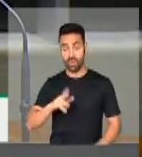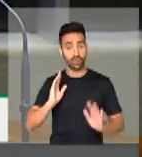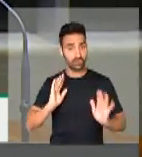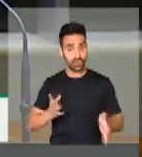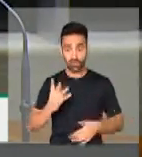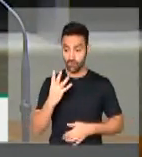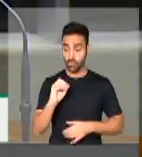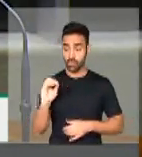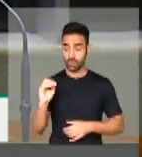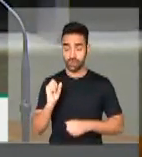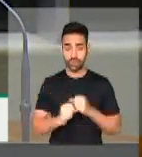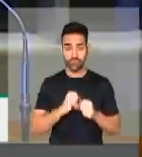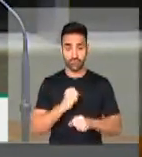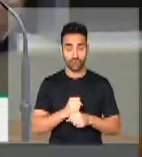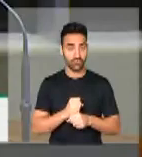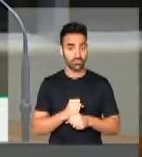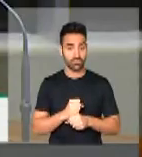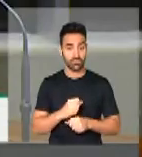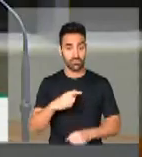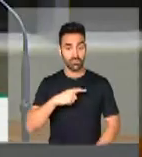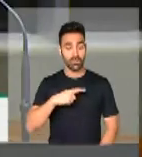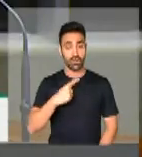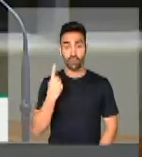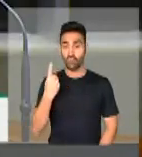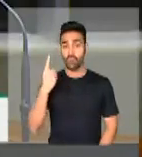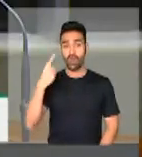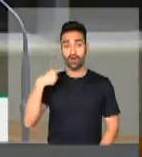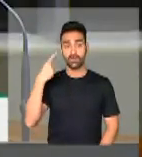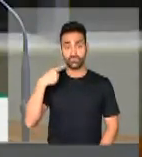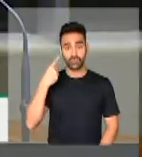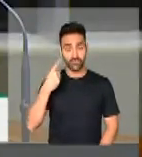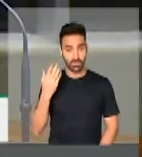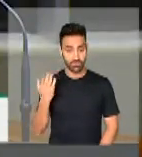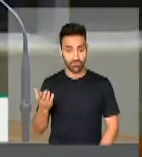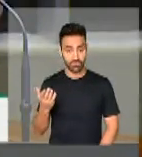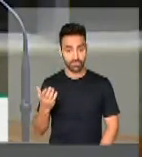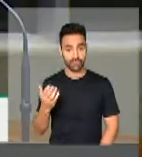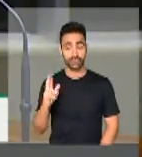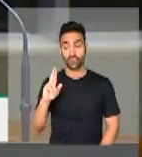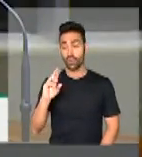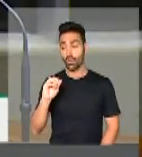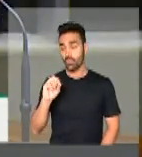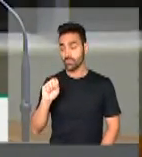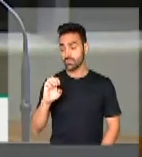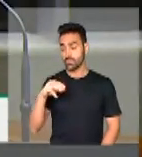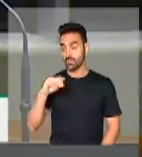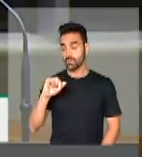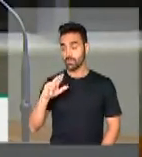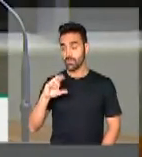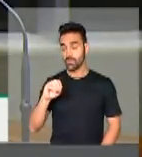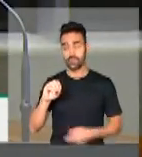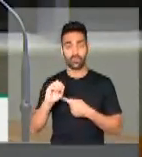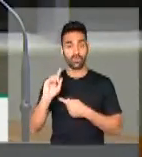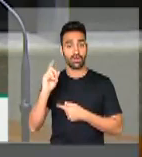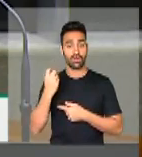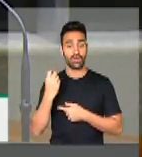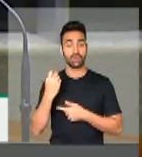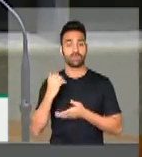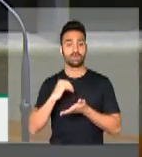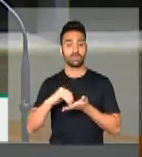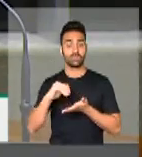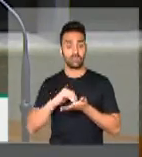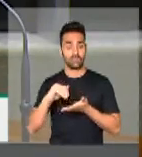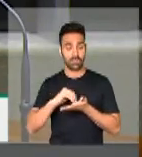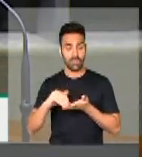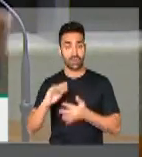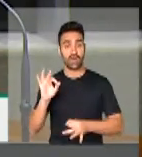aliás, um advogado público, Rosemiro Canto, que era o nosso subsecretário de Assuntos Jurídicos, teve